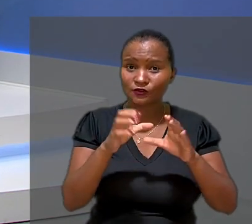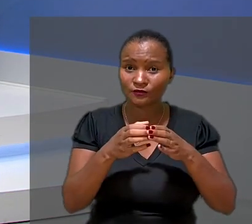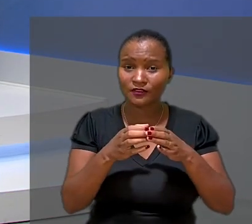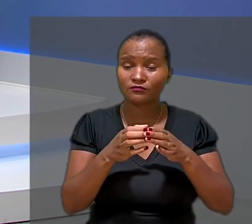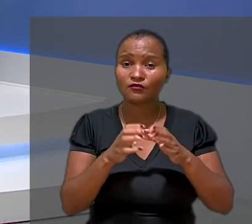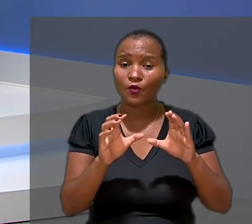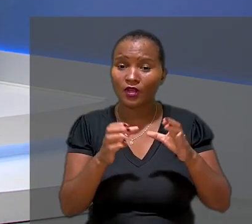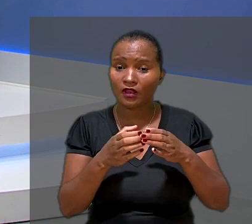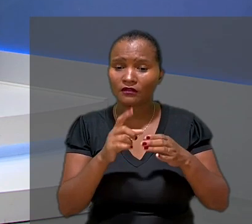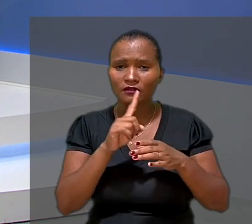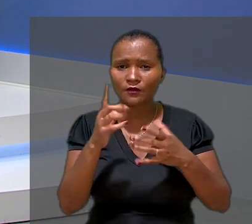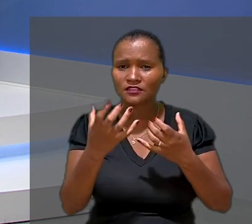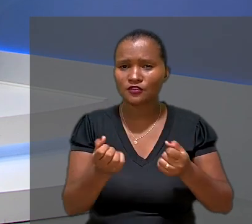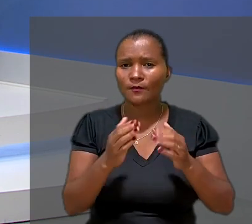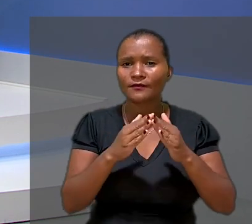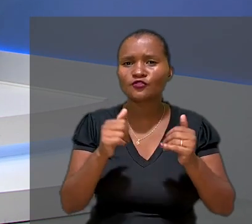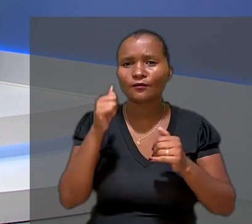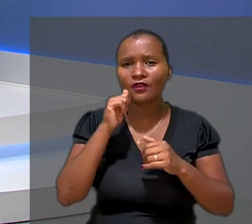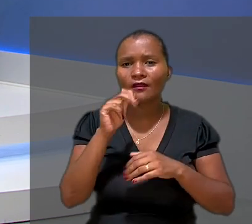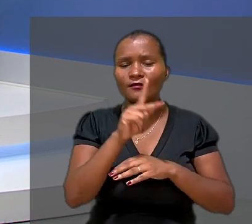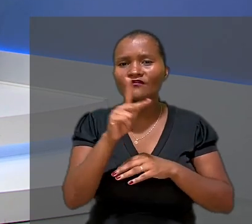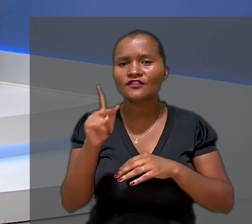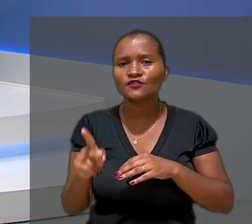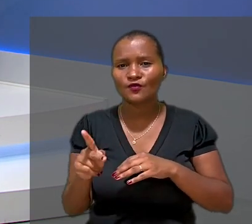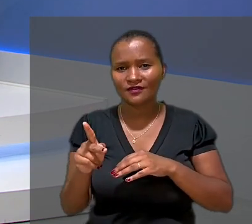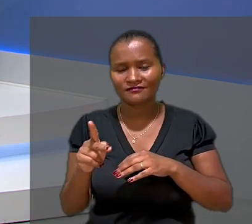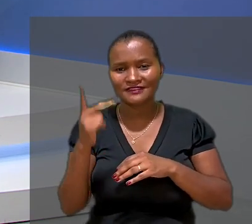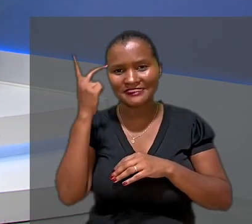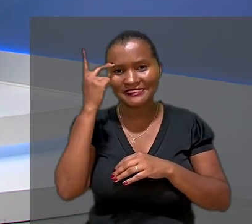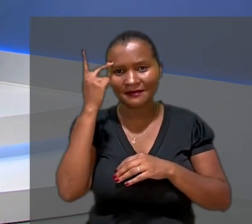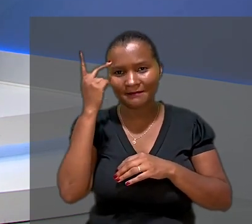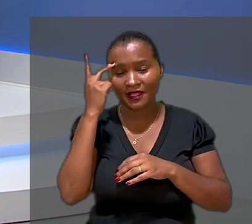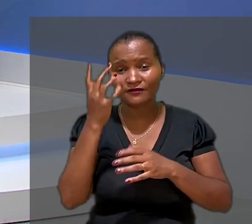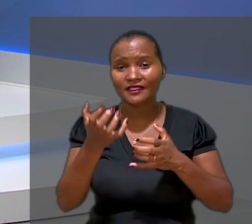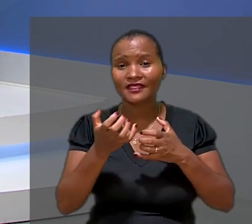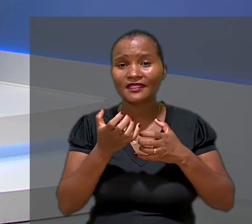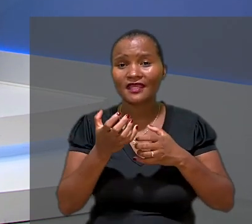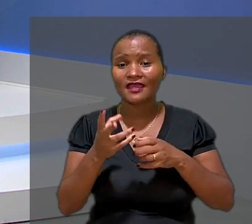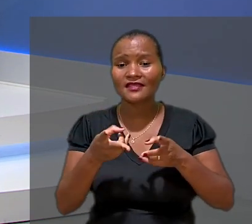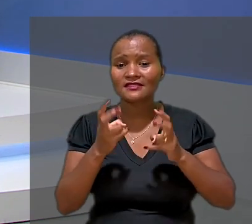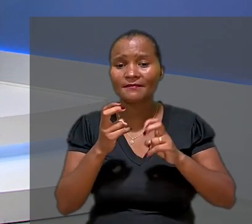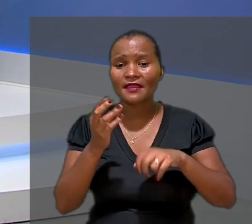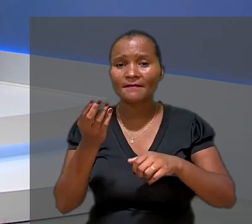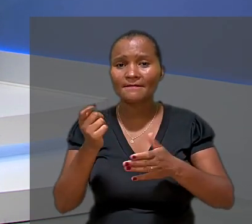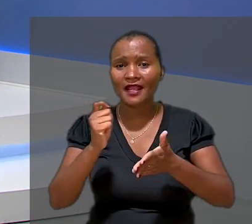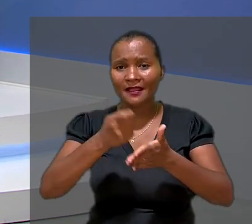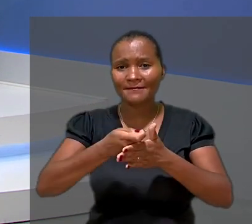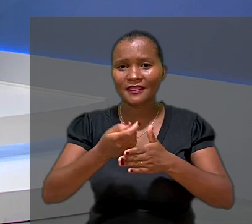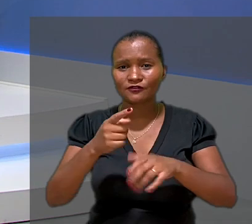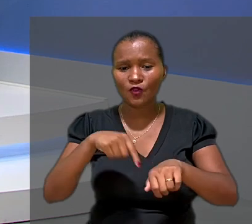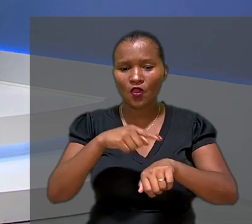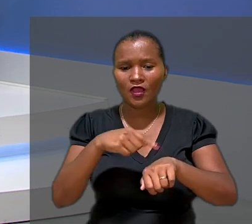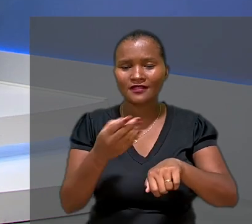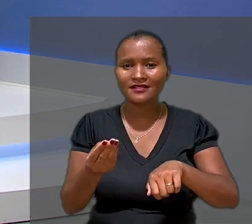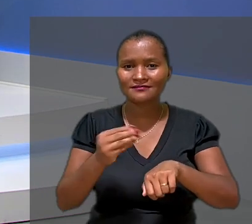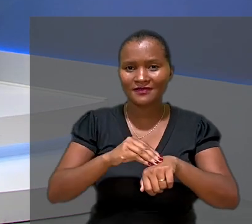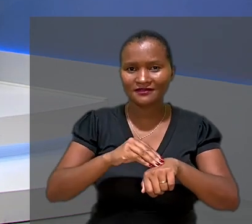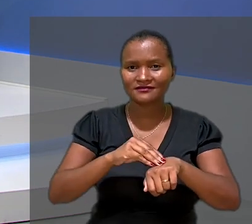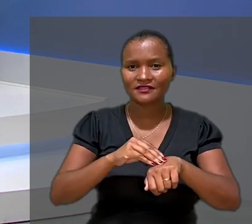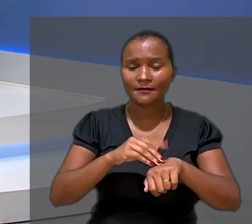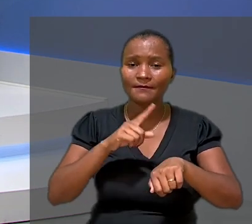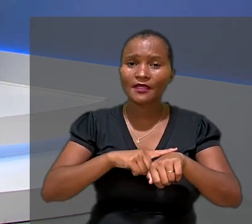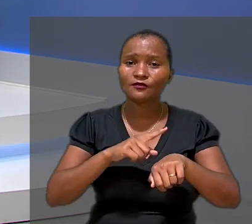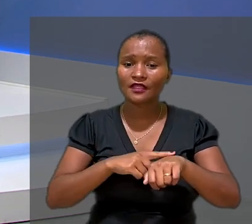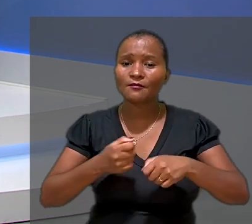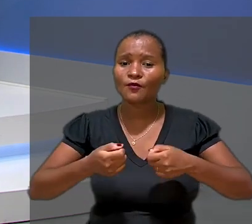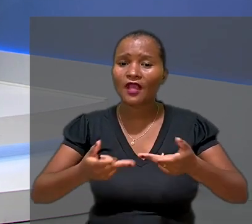O colegiado rejeitou o pedido de uma professora de Bauru, em São Paulo, que pretendia receber o pagamento de horas extras pelo tempo gasto